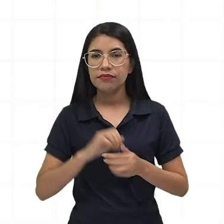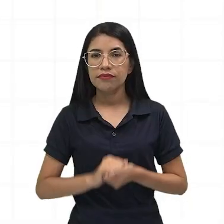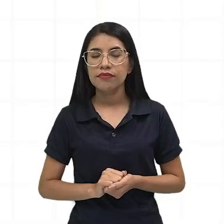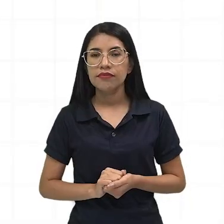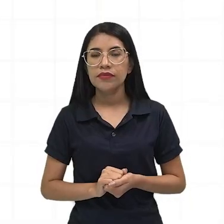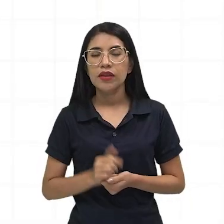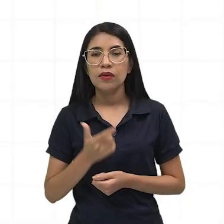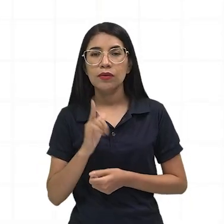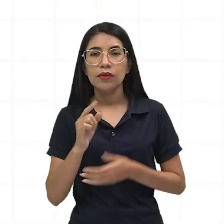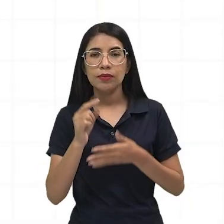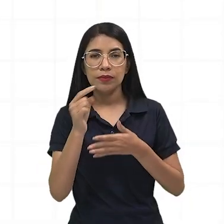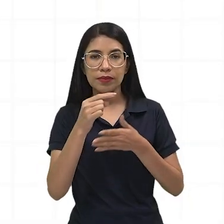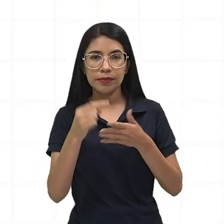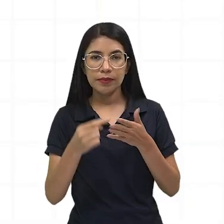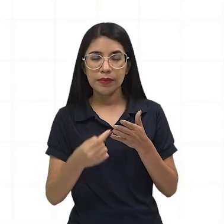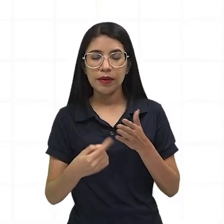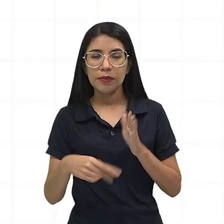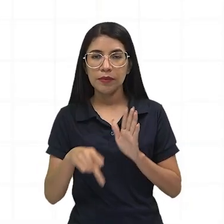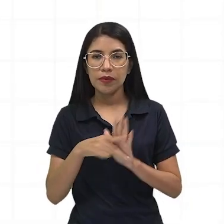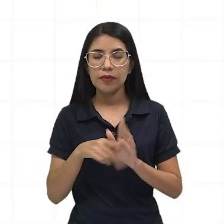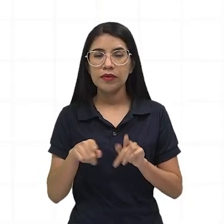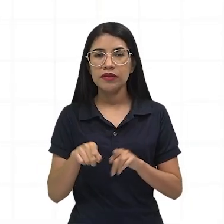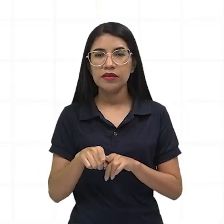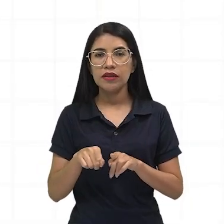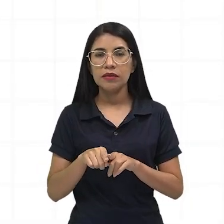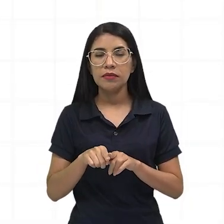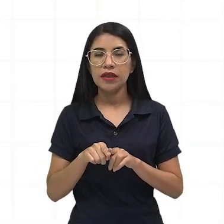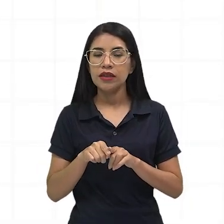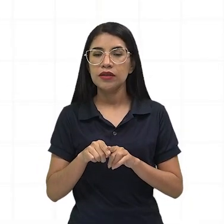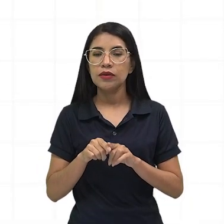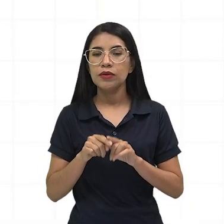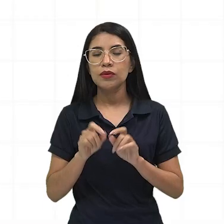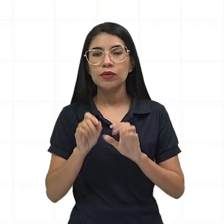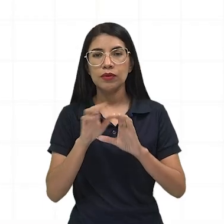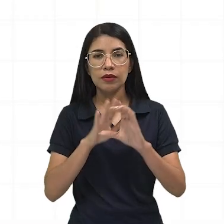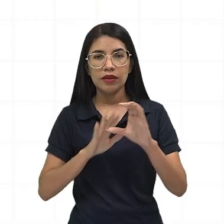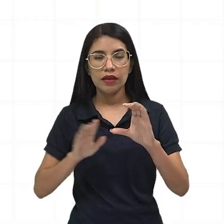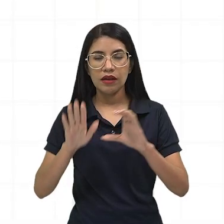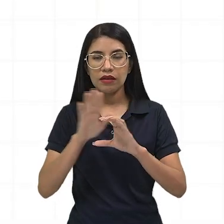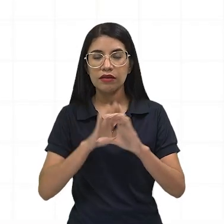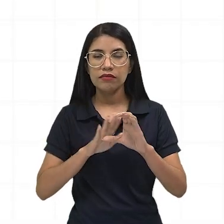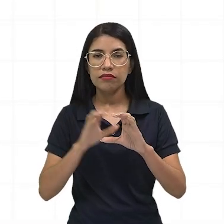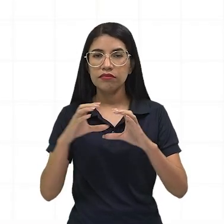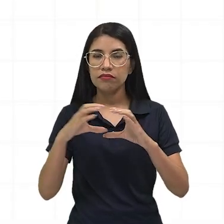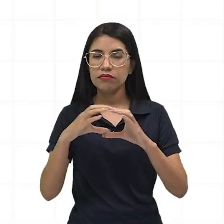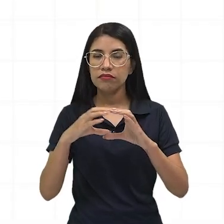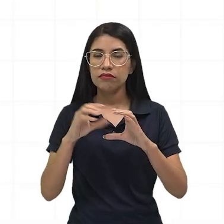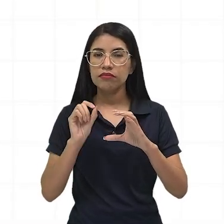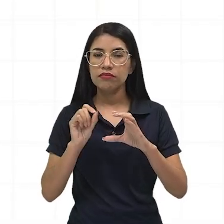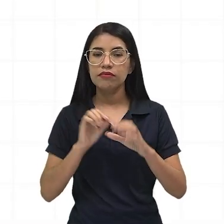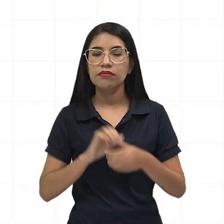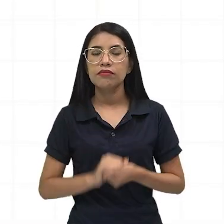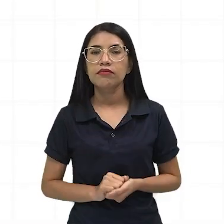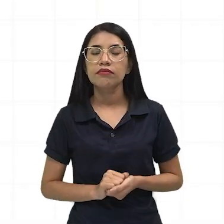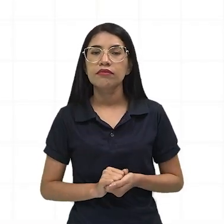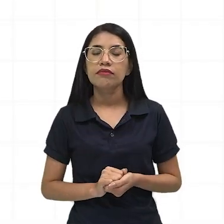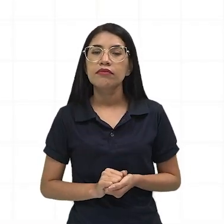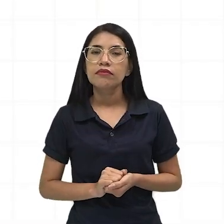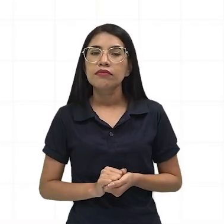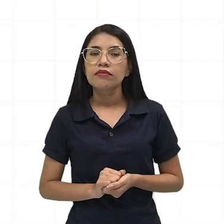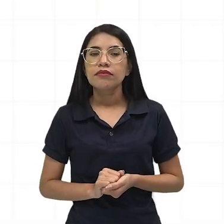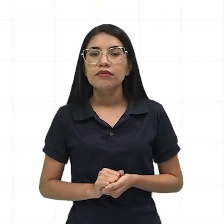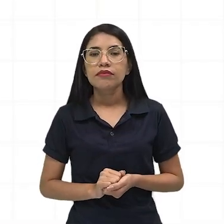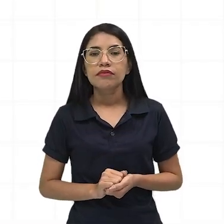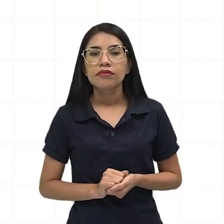os outros elementos que constituem o círculo, que é essa região interna. Então, vamos